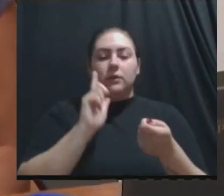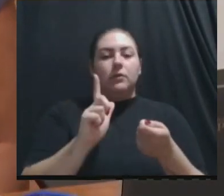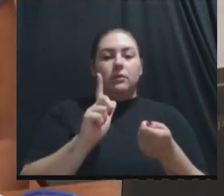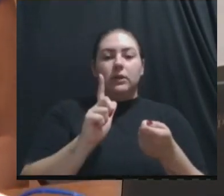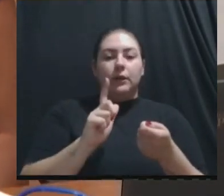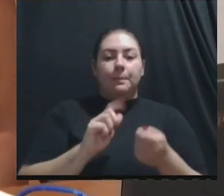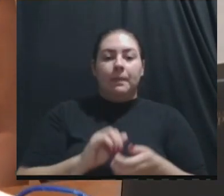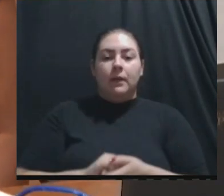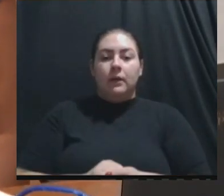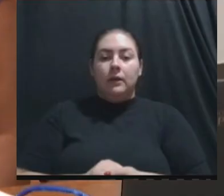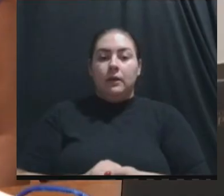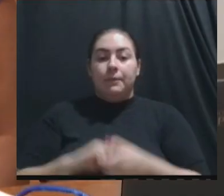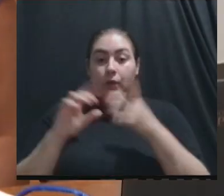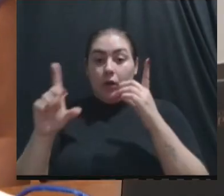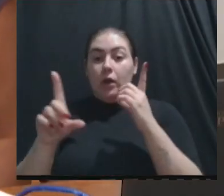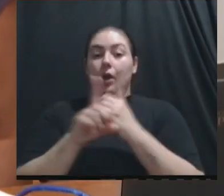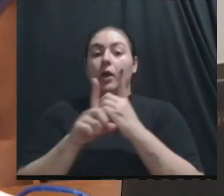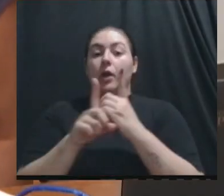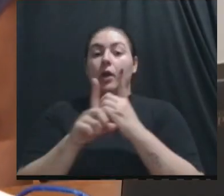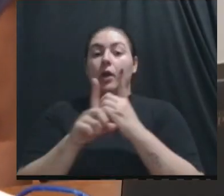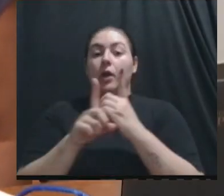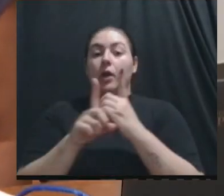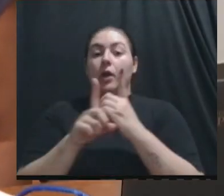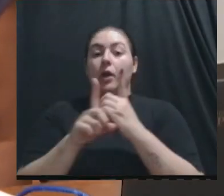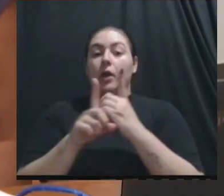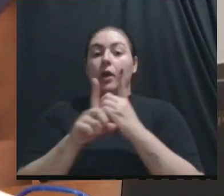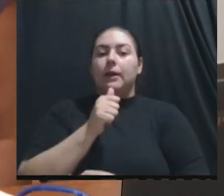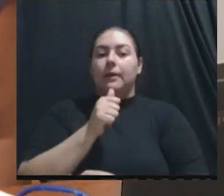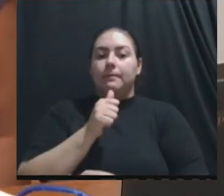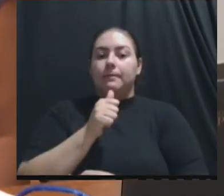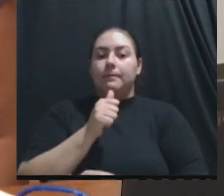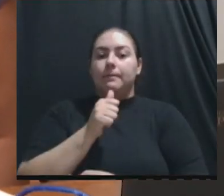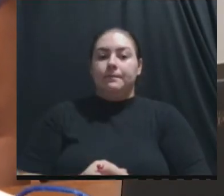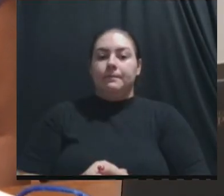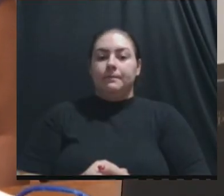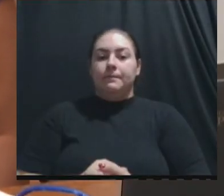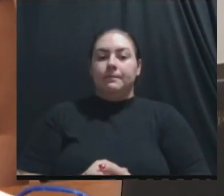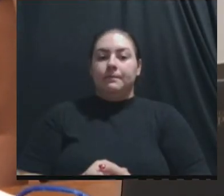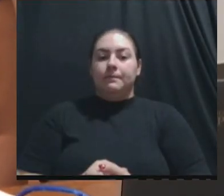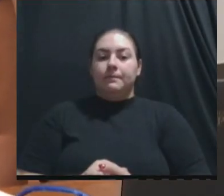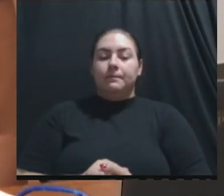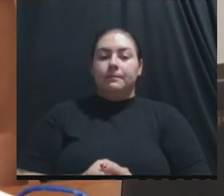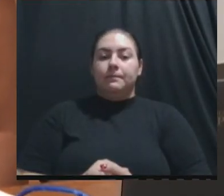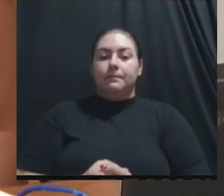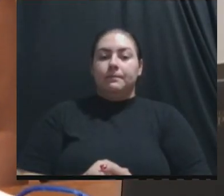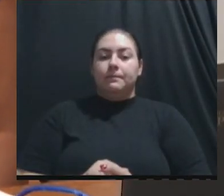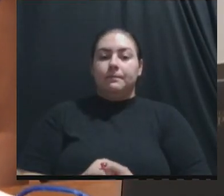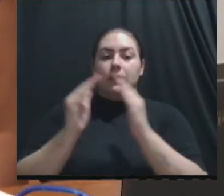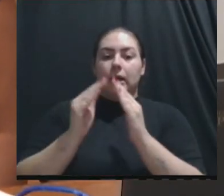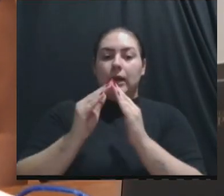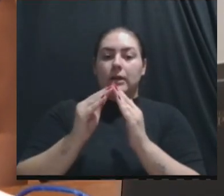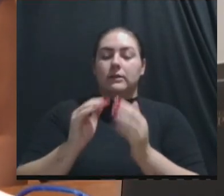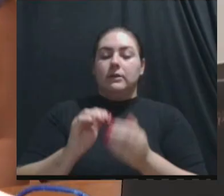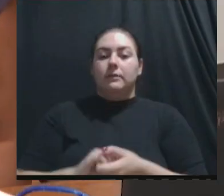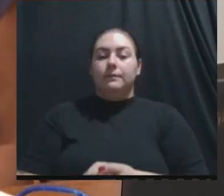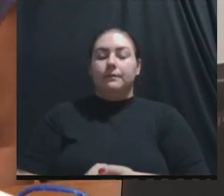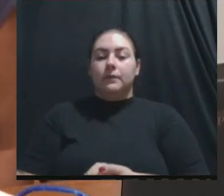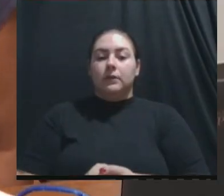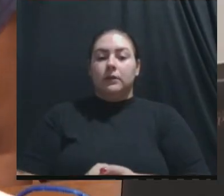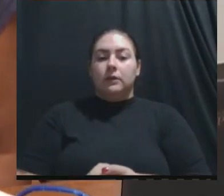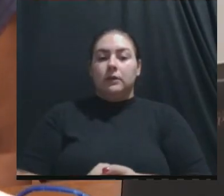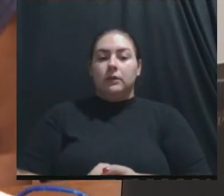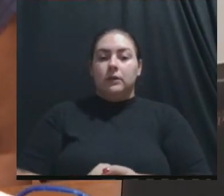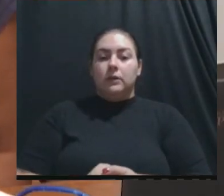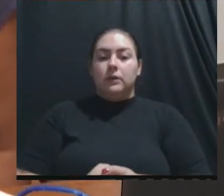preta também, que é da Casa Laudelina de Campos Melo, dentro daqui de Campinas, e me apresentou